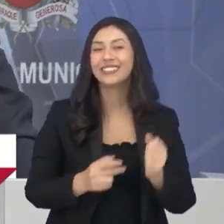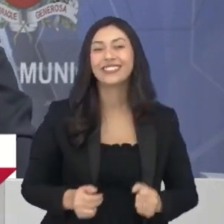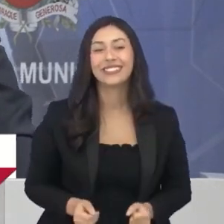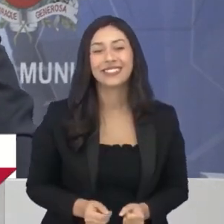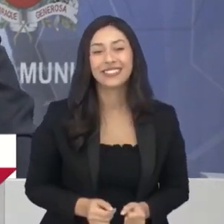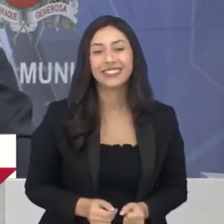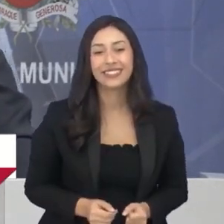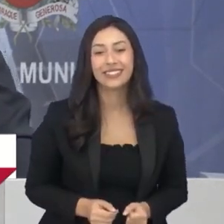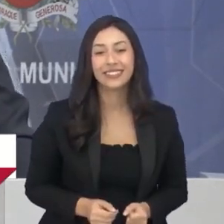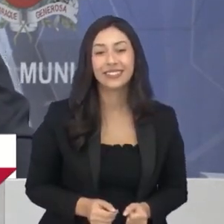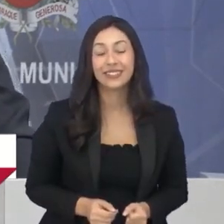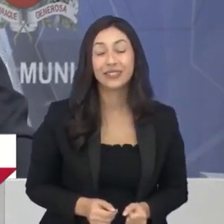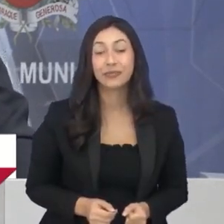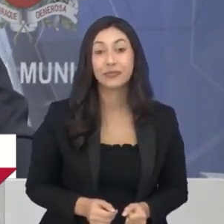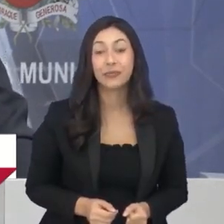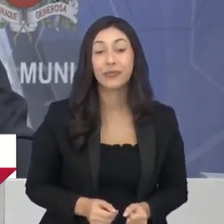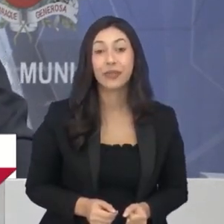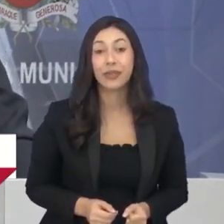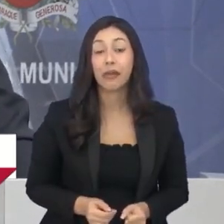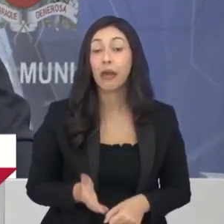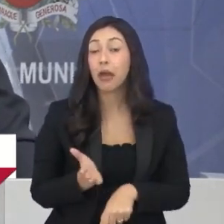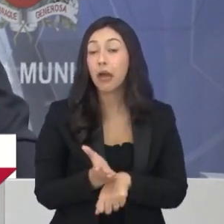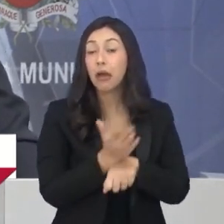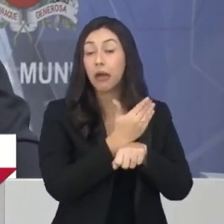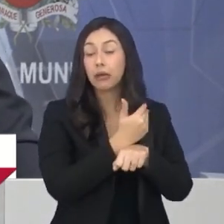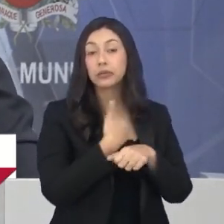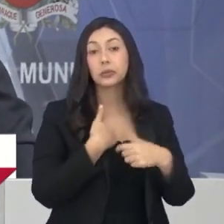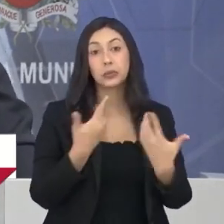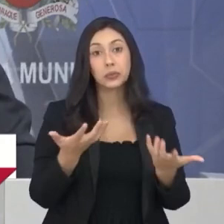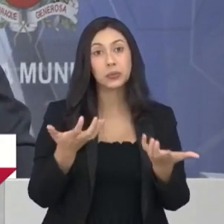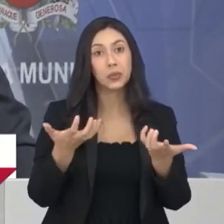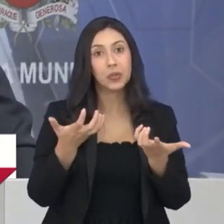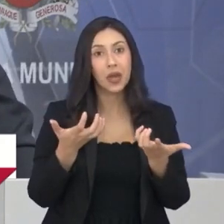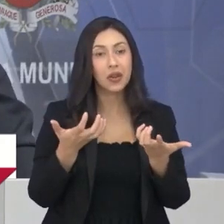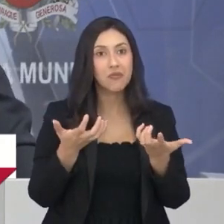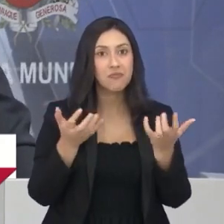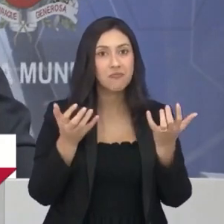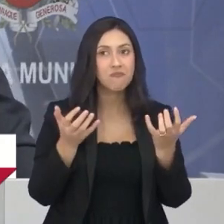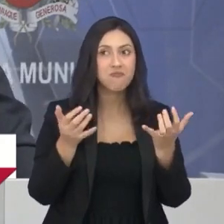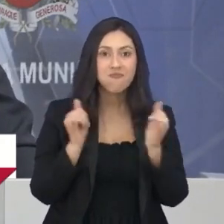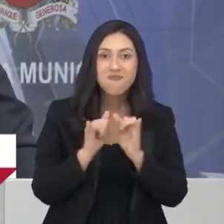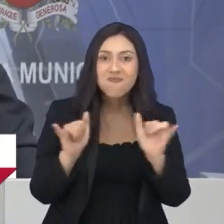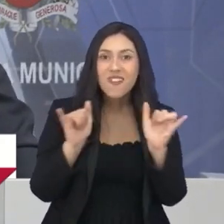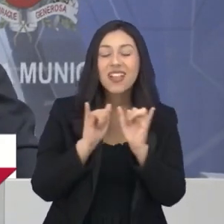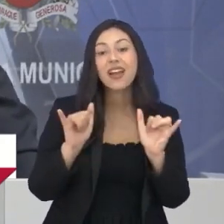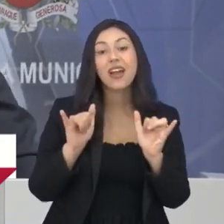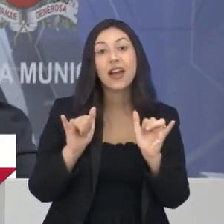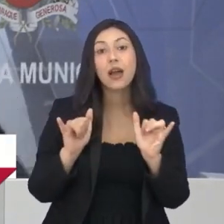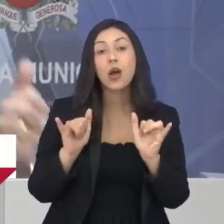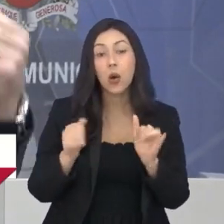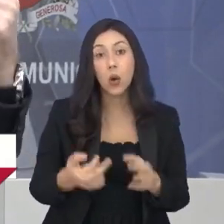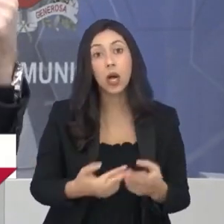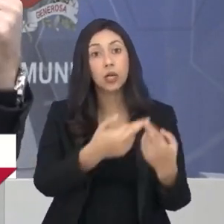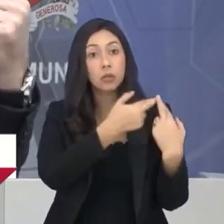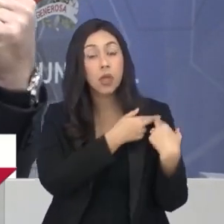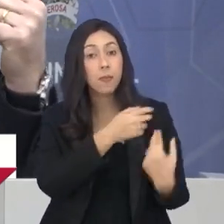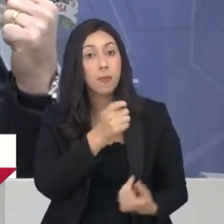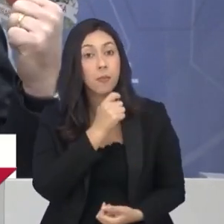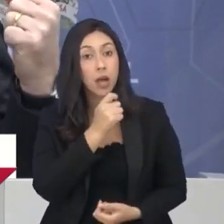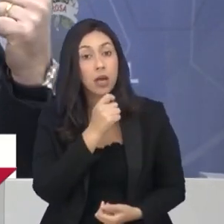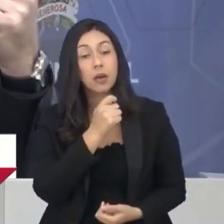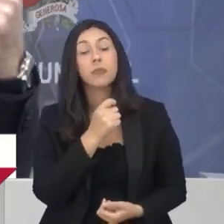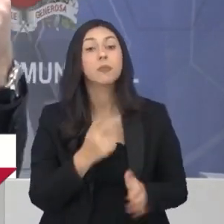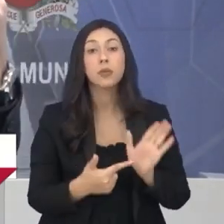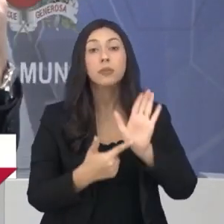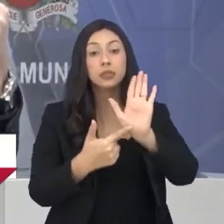Sebastião antes de começar a falar eu queria dar um reforço nosso Mestre de Cerimônia já falou mas a gente tem aqui